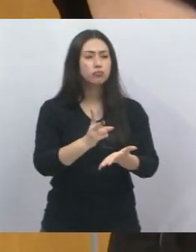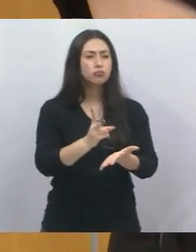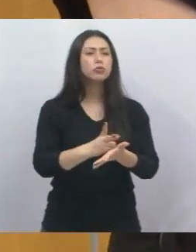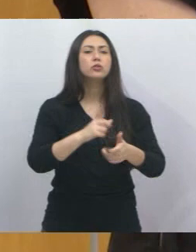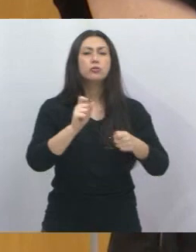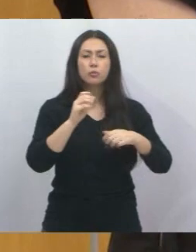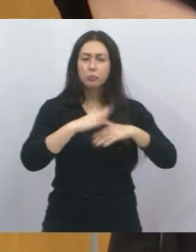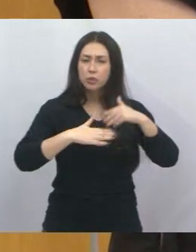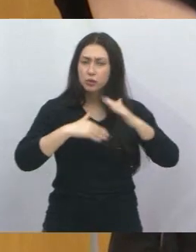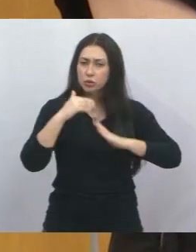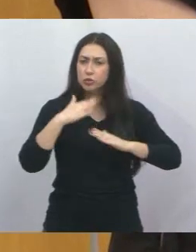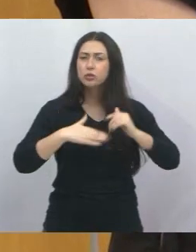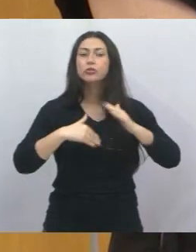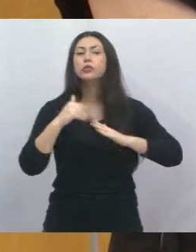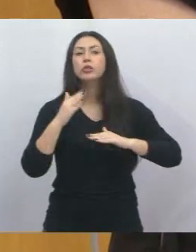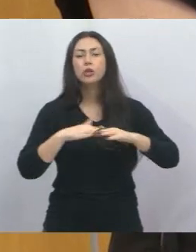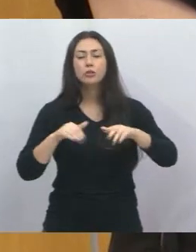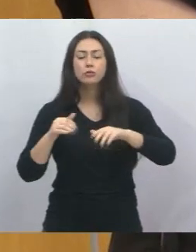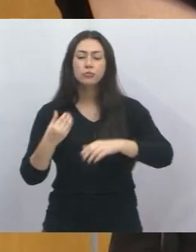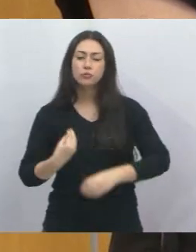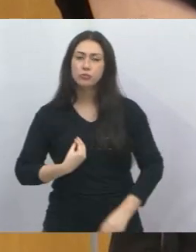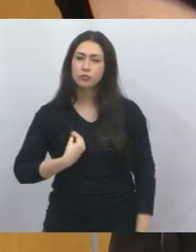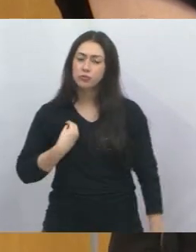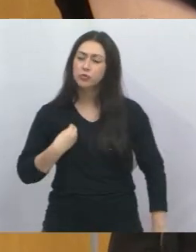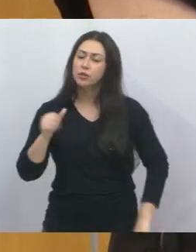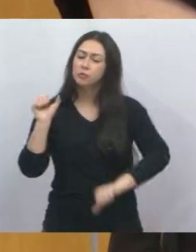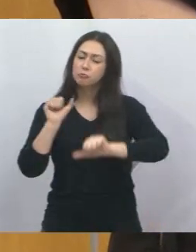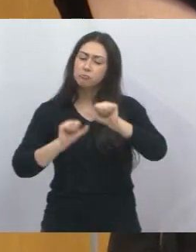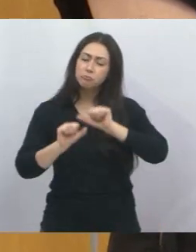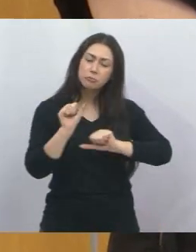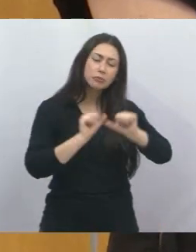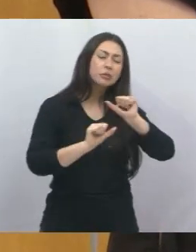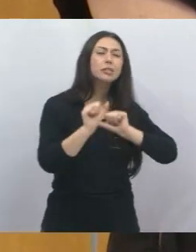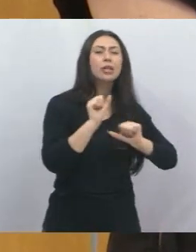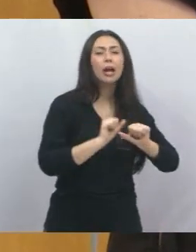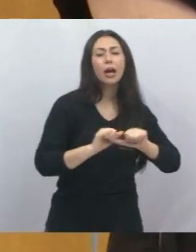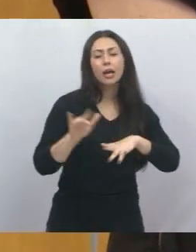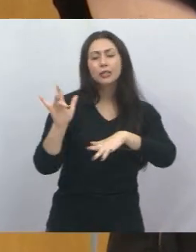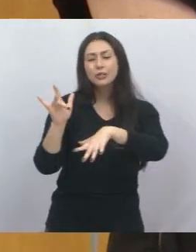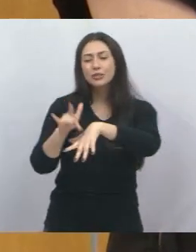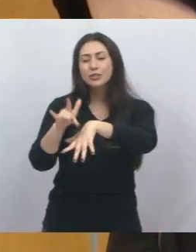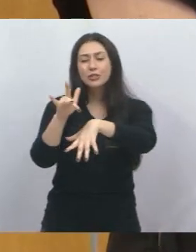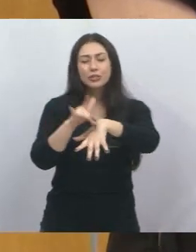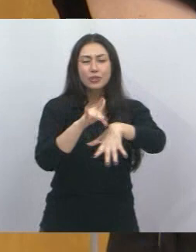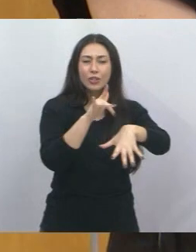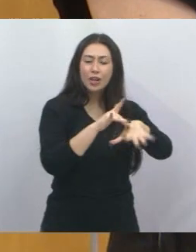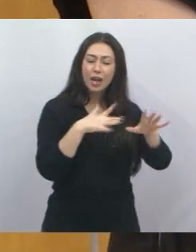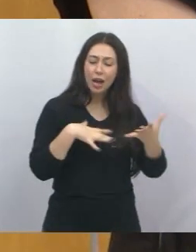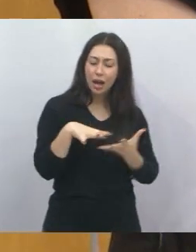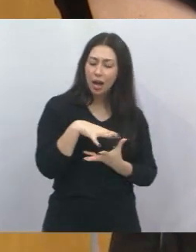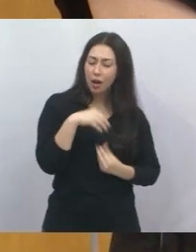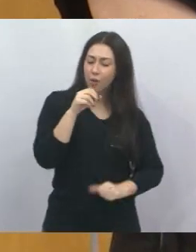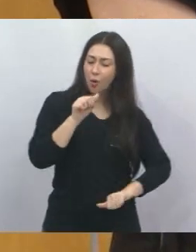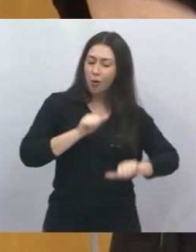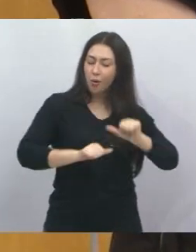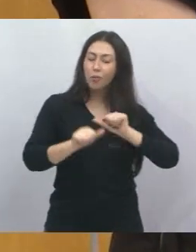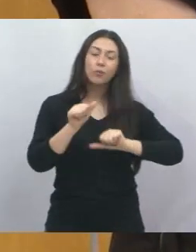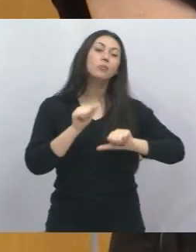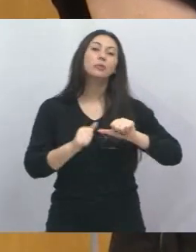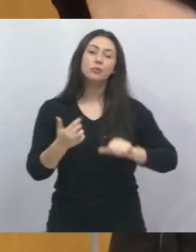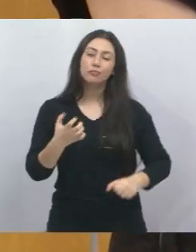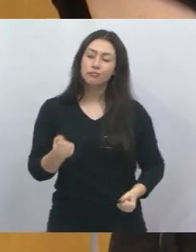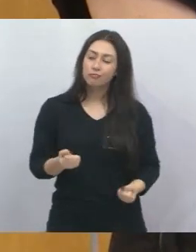você tem feito, que é mudar, que é tocar a vida da alma, a vida e a alma das